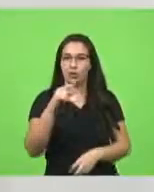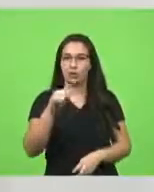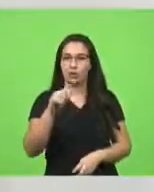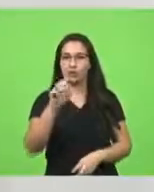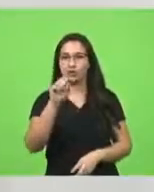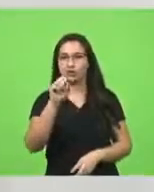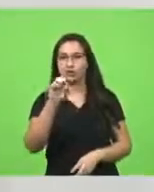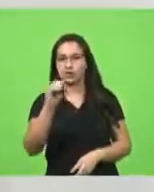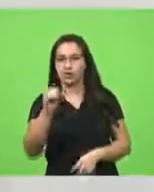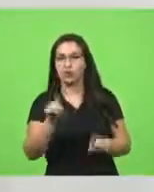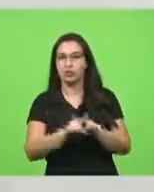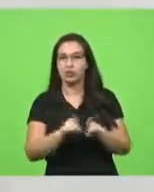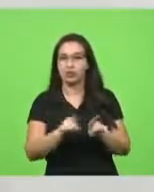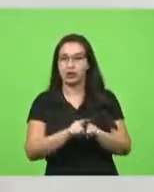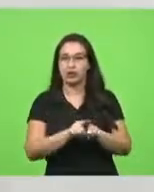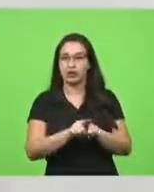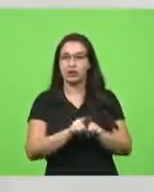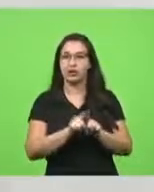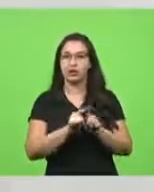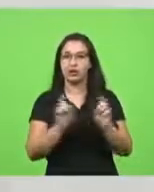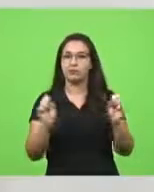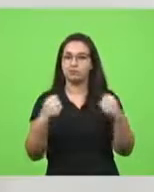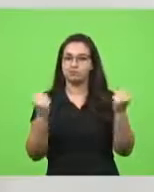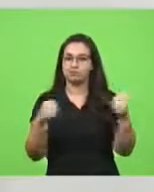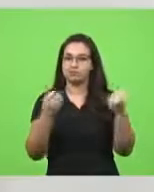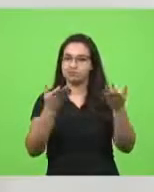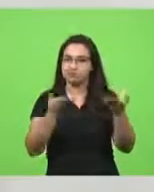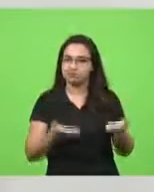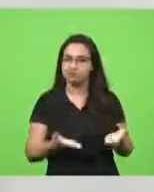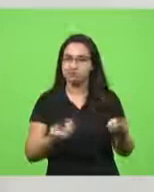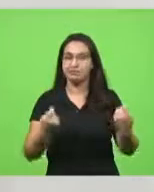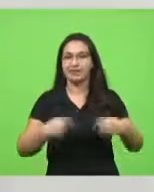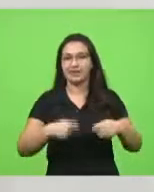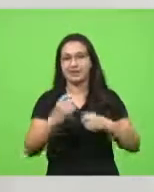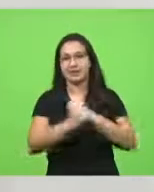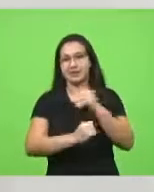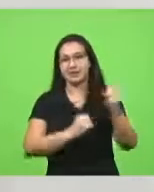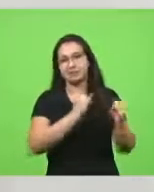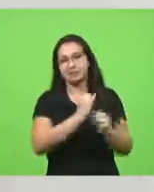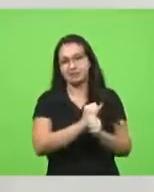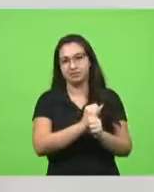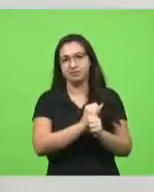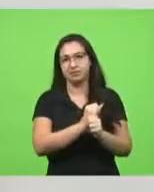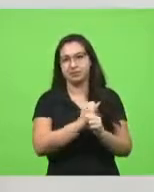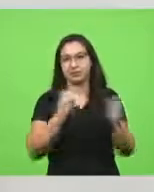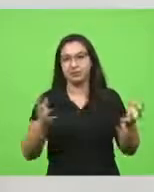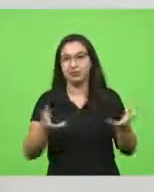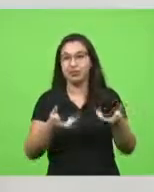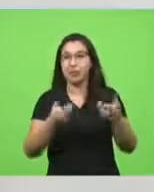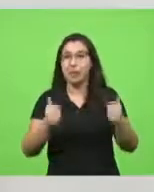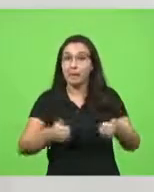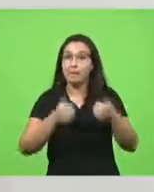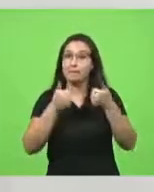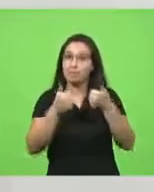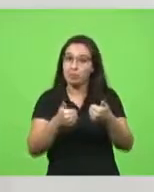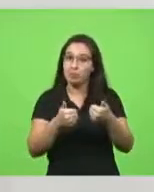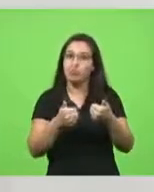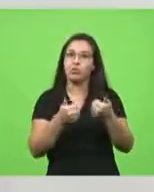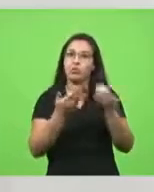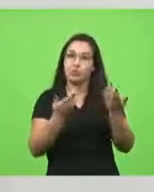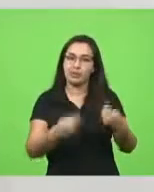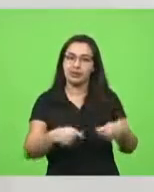automação, é necessário que se tenha internet, internet de qualidade. Por isso, nós estamos